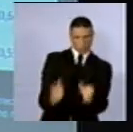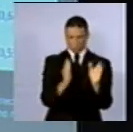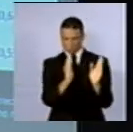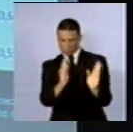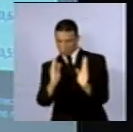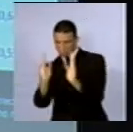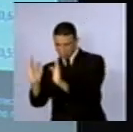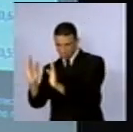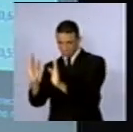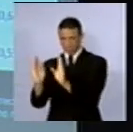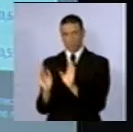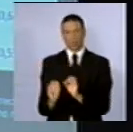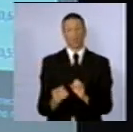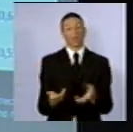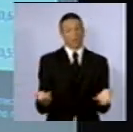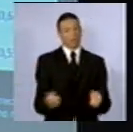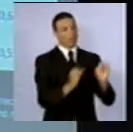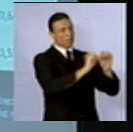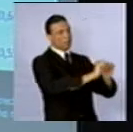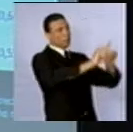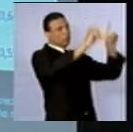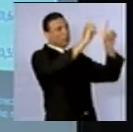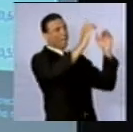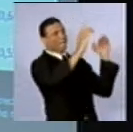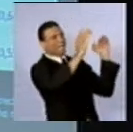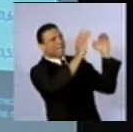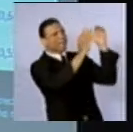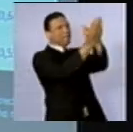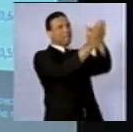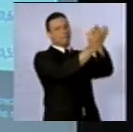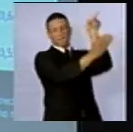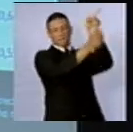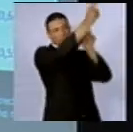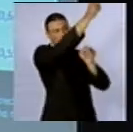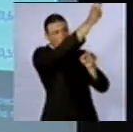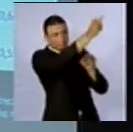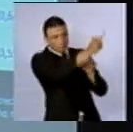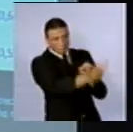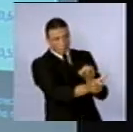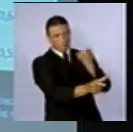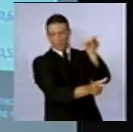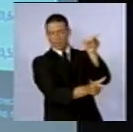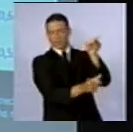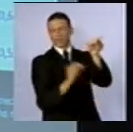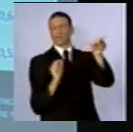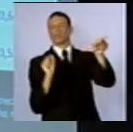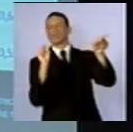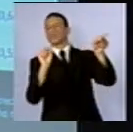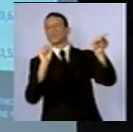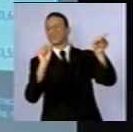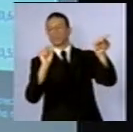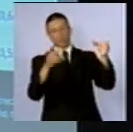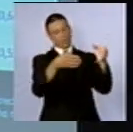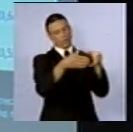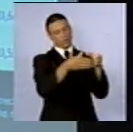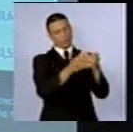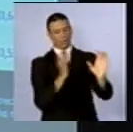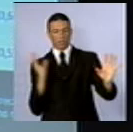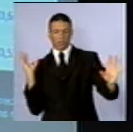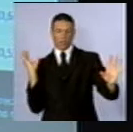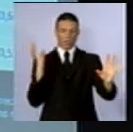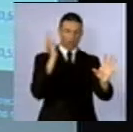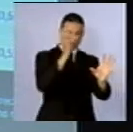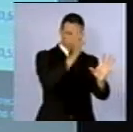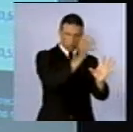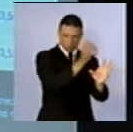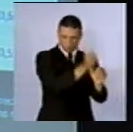eu gostaria de ir imediatamente pra última coluna que é onde nós temos né a associação que nós calculamos que foi calculada pelo